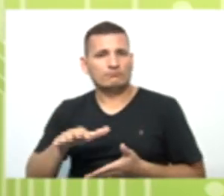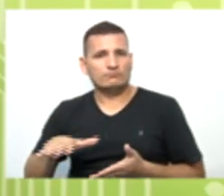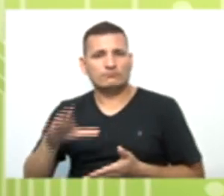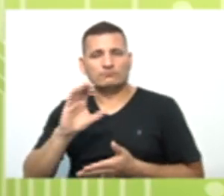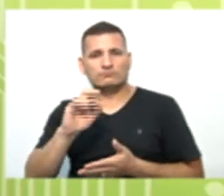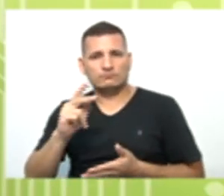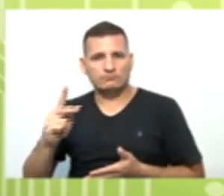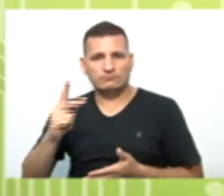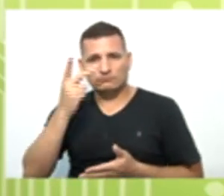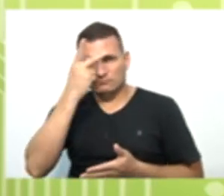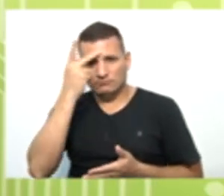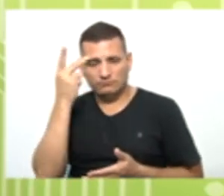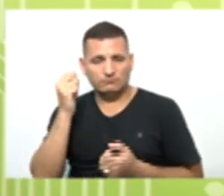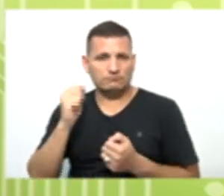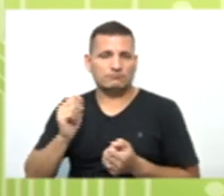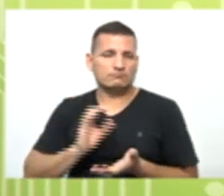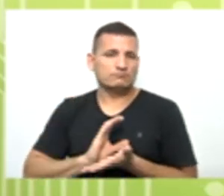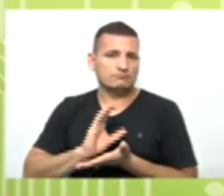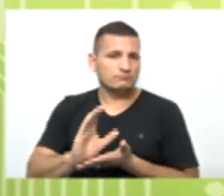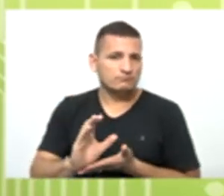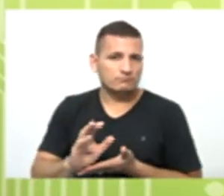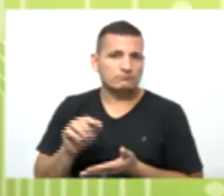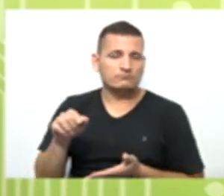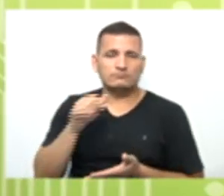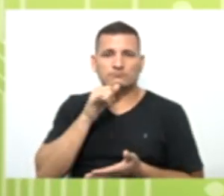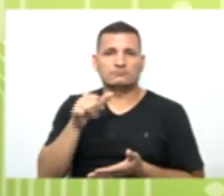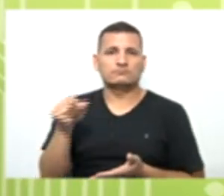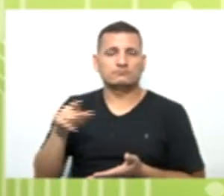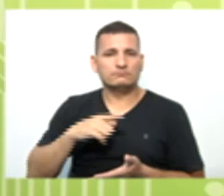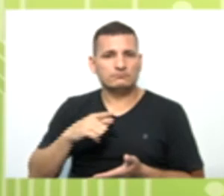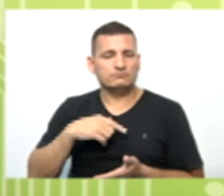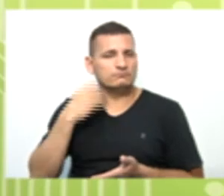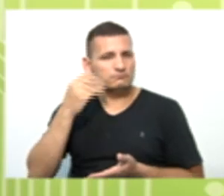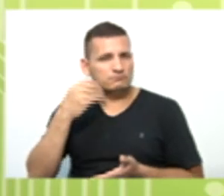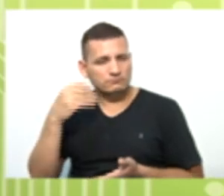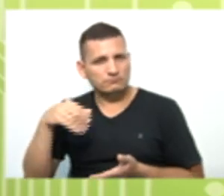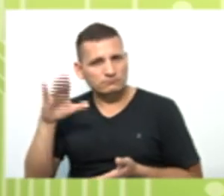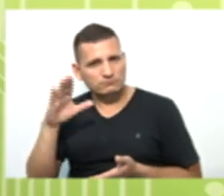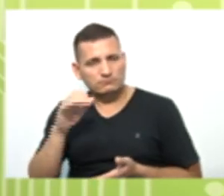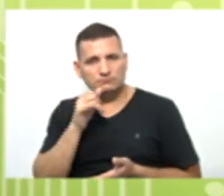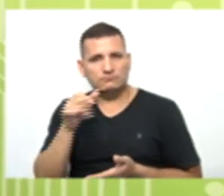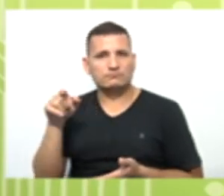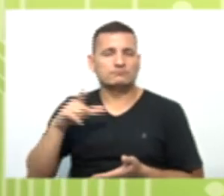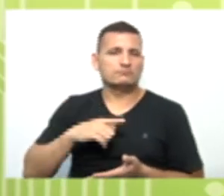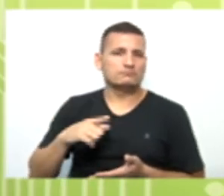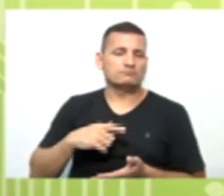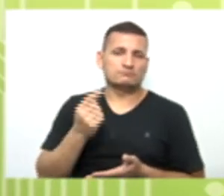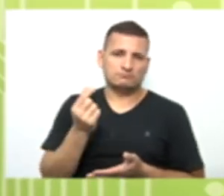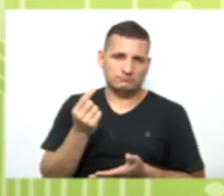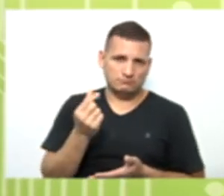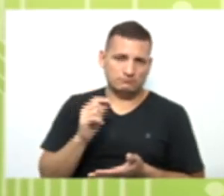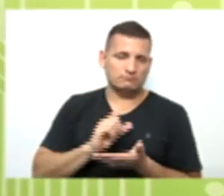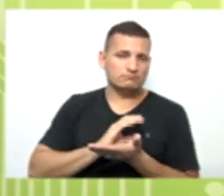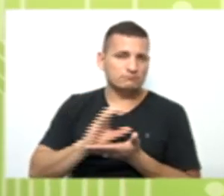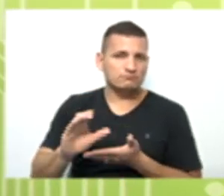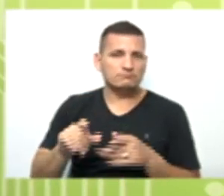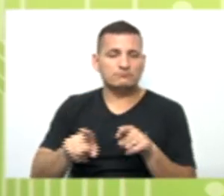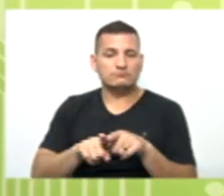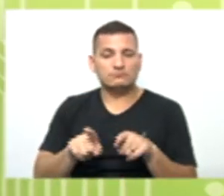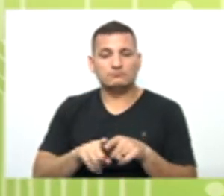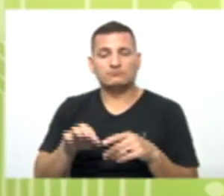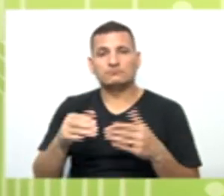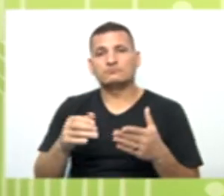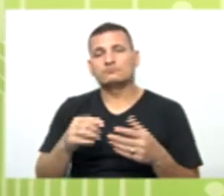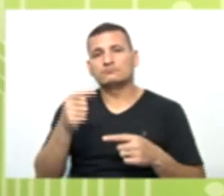as pessoas poderiam investir, se elas chamariam alguém com experiência, se elas tinham algum recurso para investir. Então,